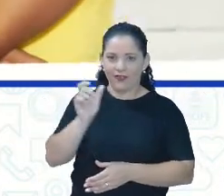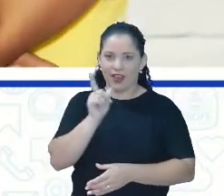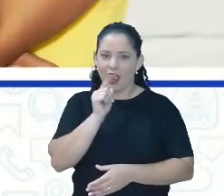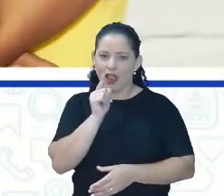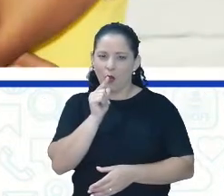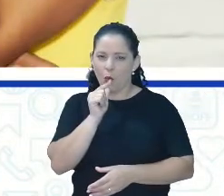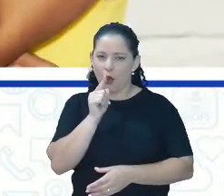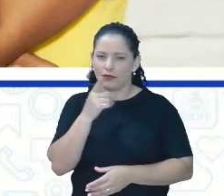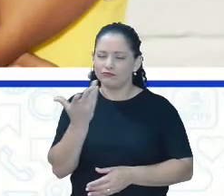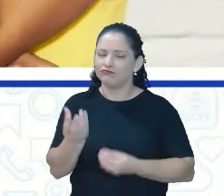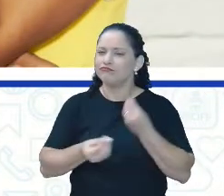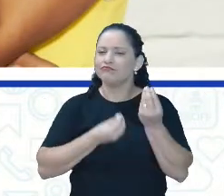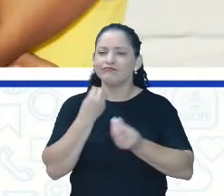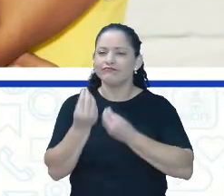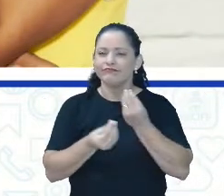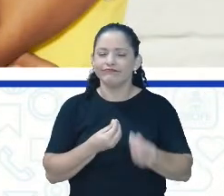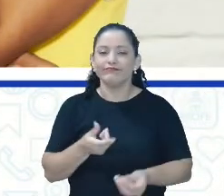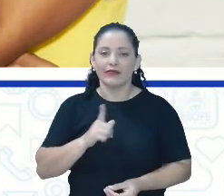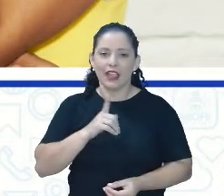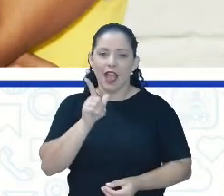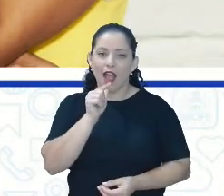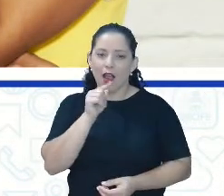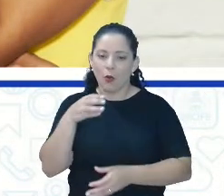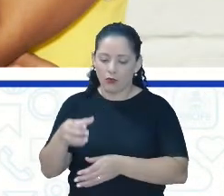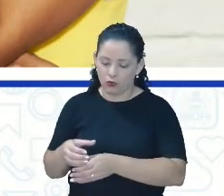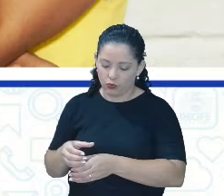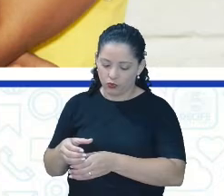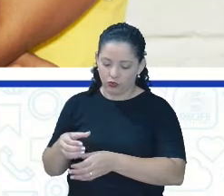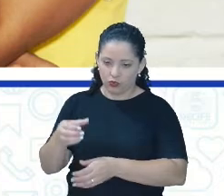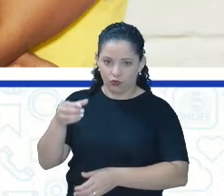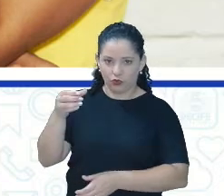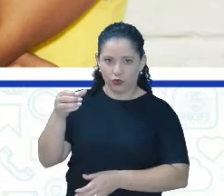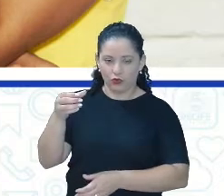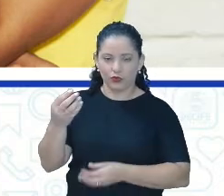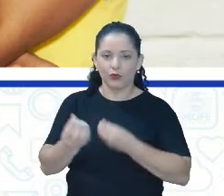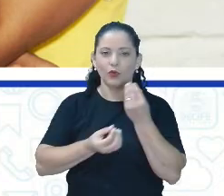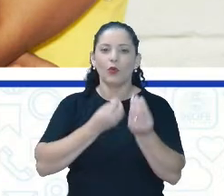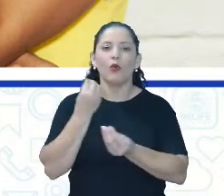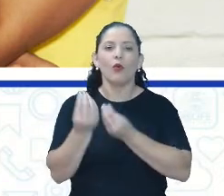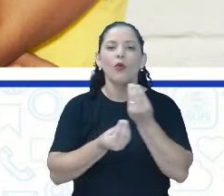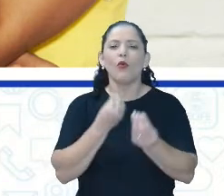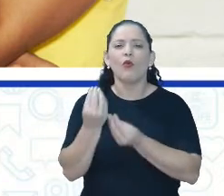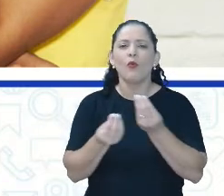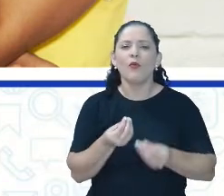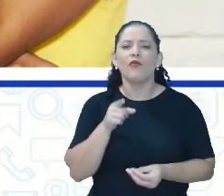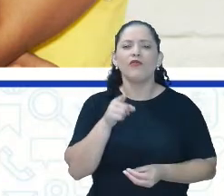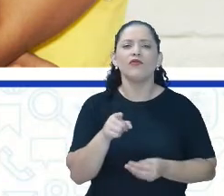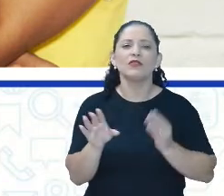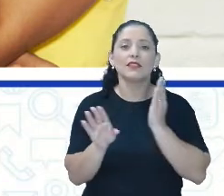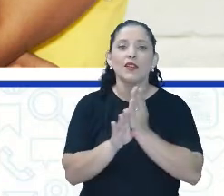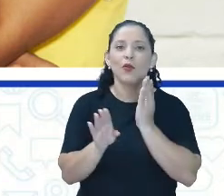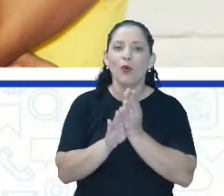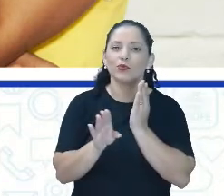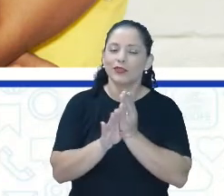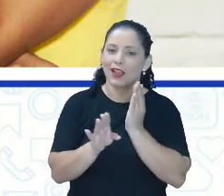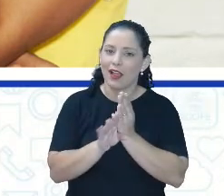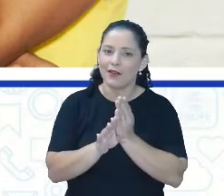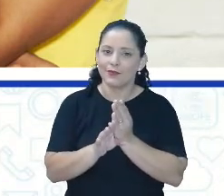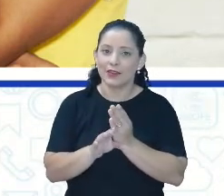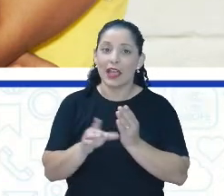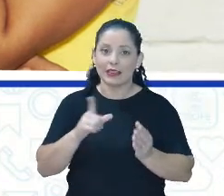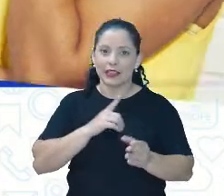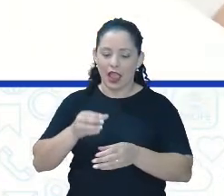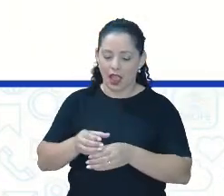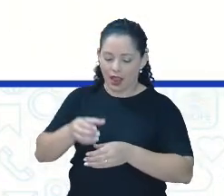aqui uma garrafinha de água, certo? E quero saber como é que você encontra lá na embalagem a